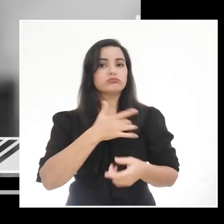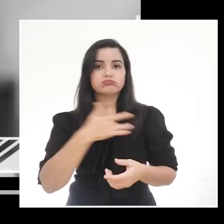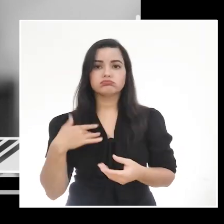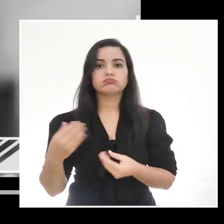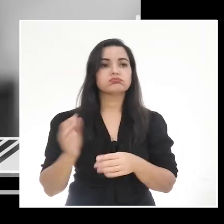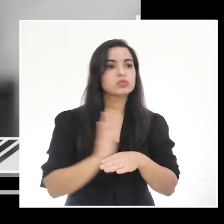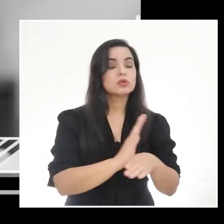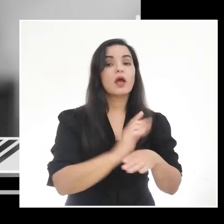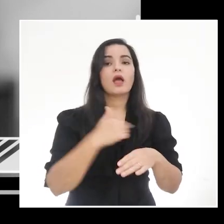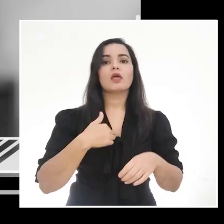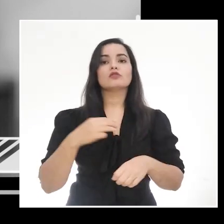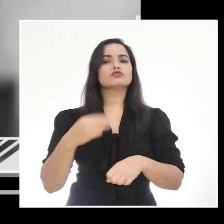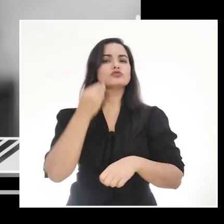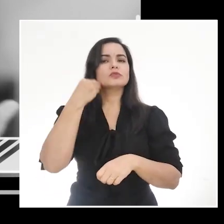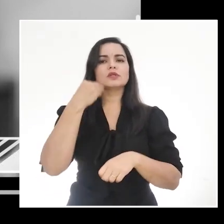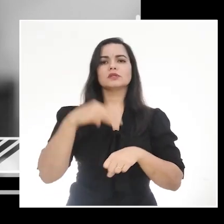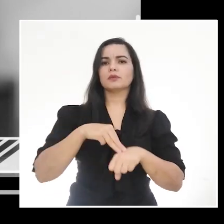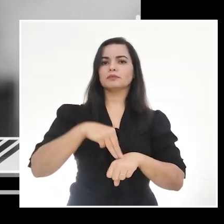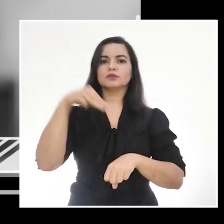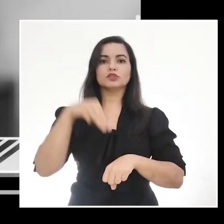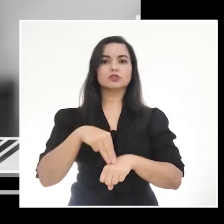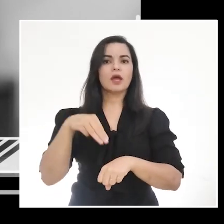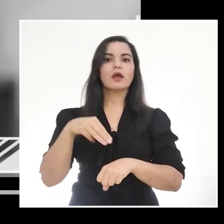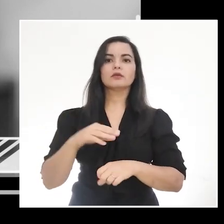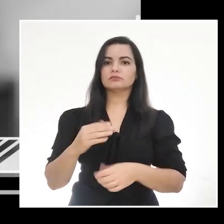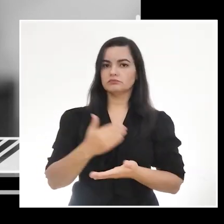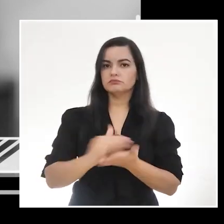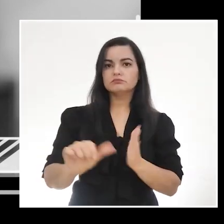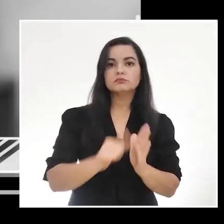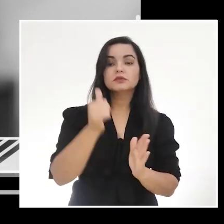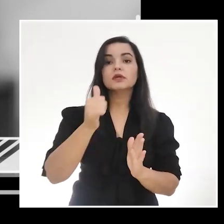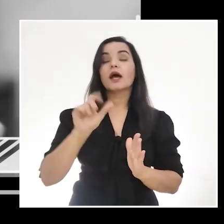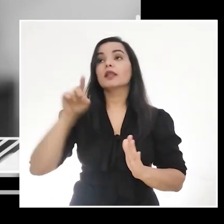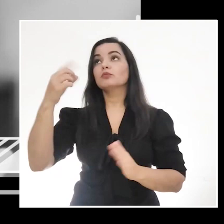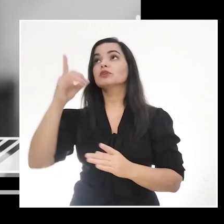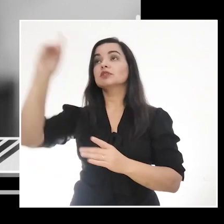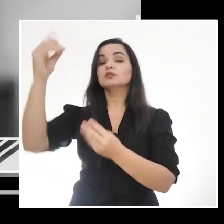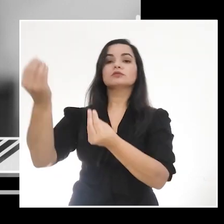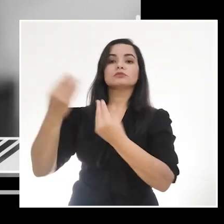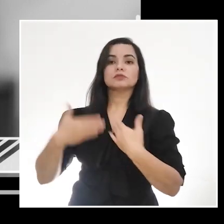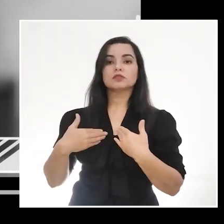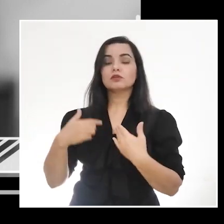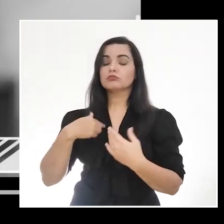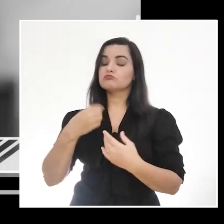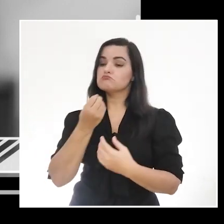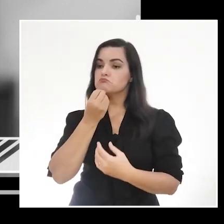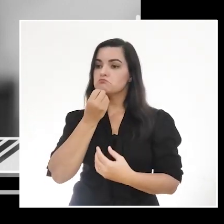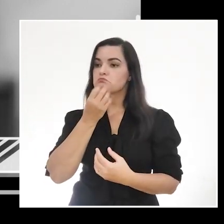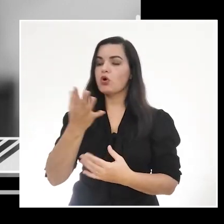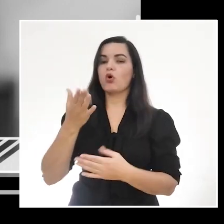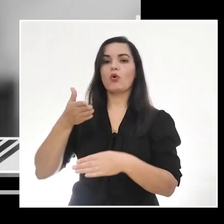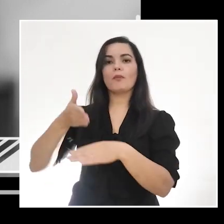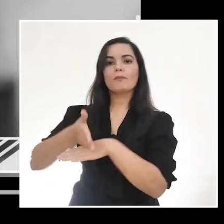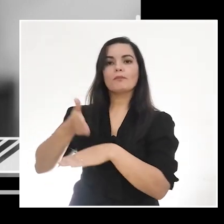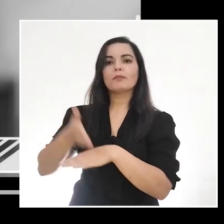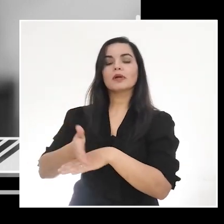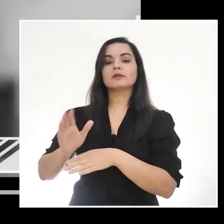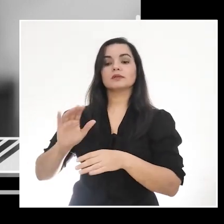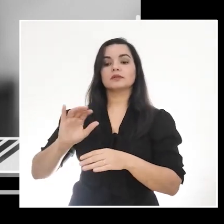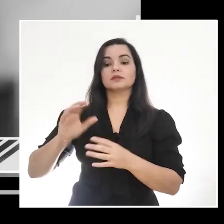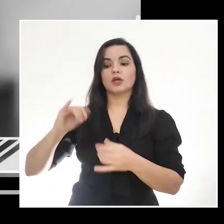socorro humano, e assim foram as primeiras experiências ministeriais. Logo Deus me deu a bênção de poder